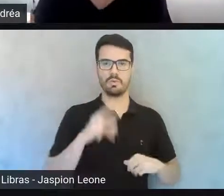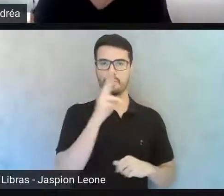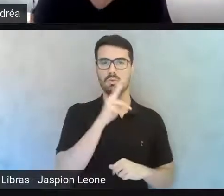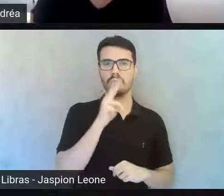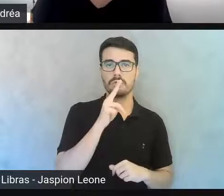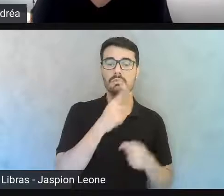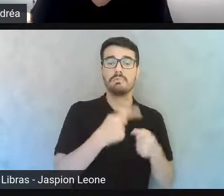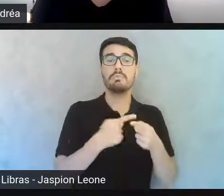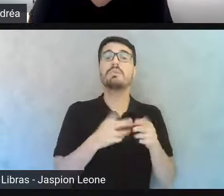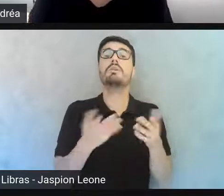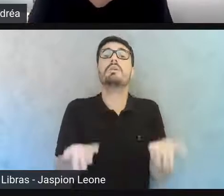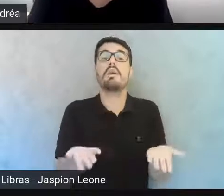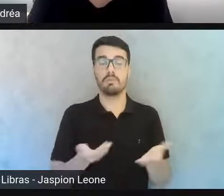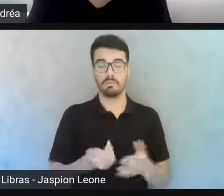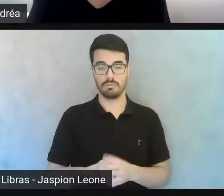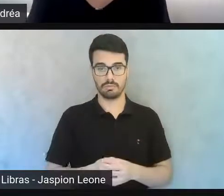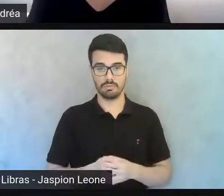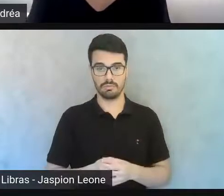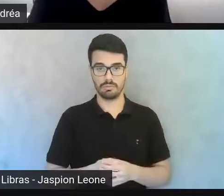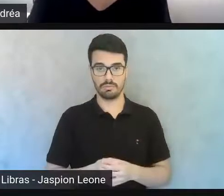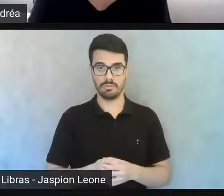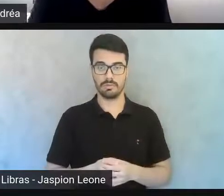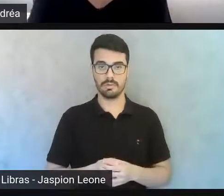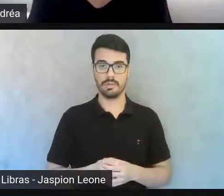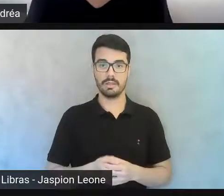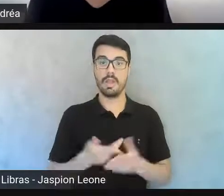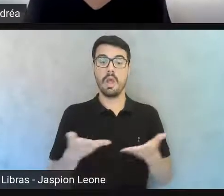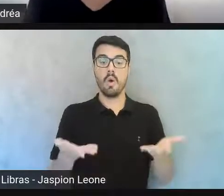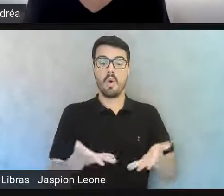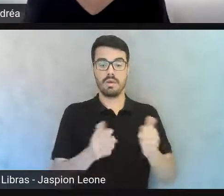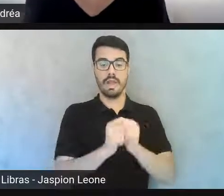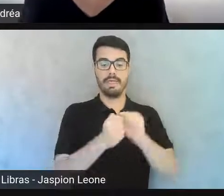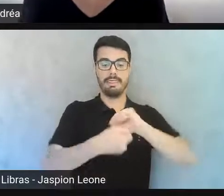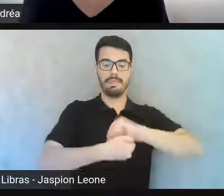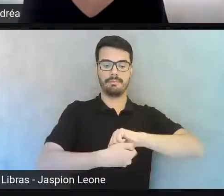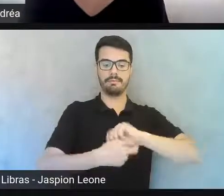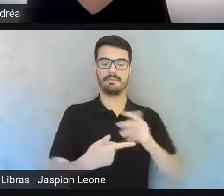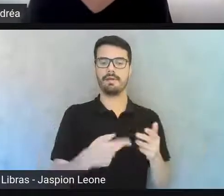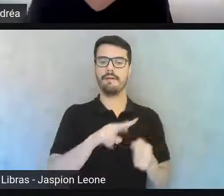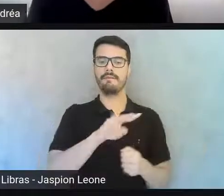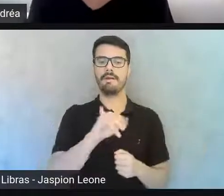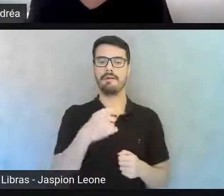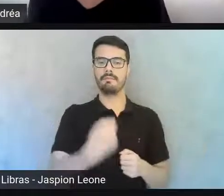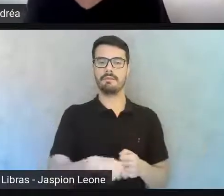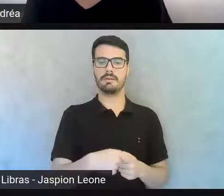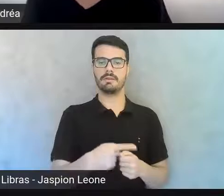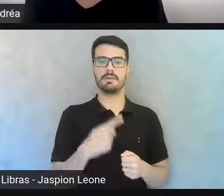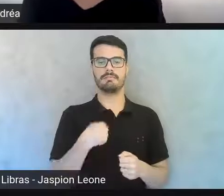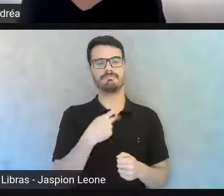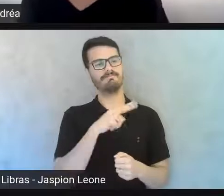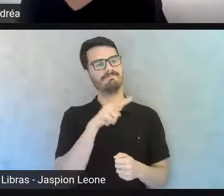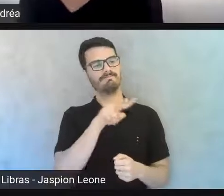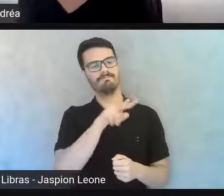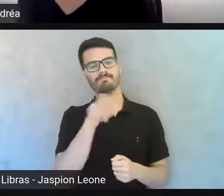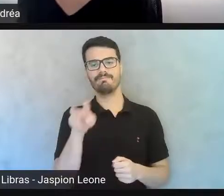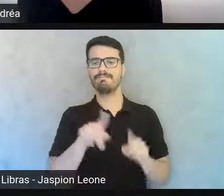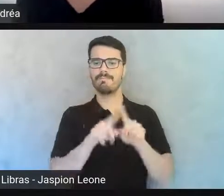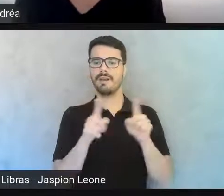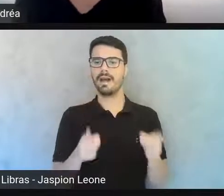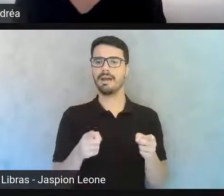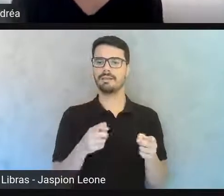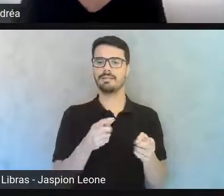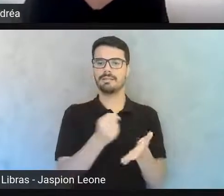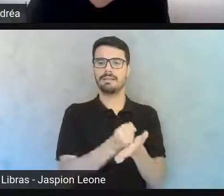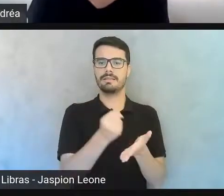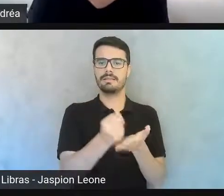que não? Então, esse ajuste hoje, a gente vai ter que olhar de uma outra forma. Mas eu tiro o caráter terceirizado.